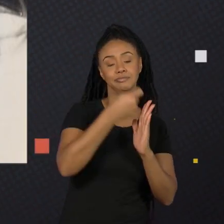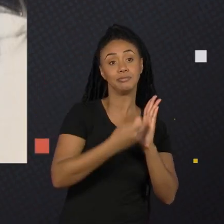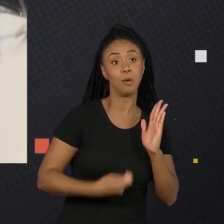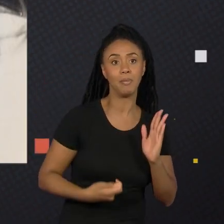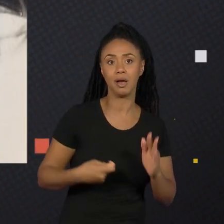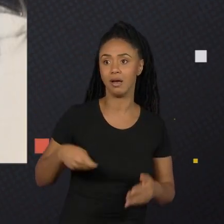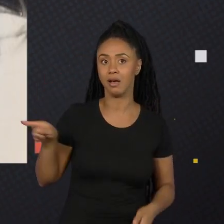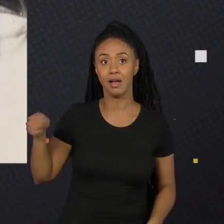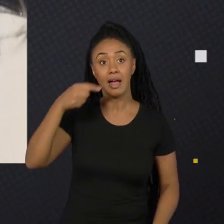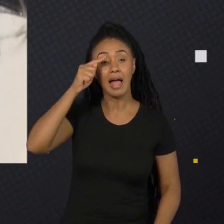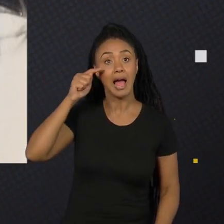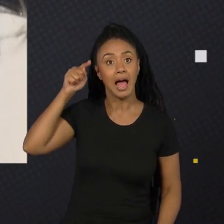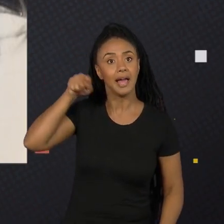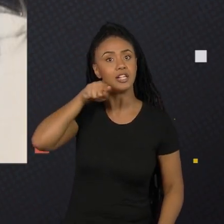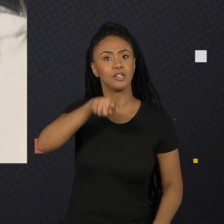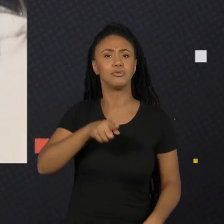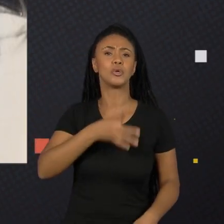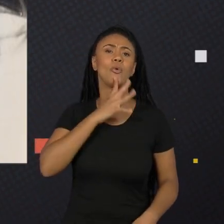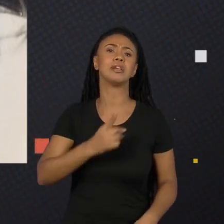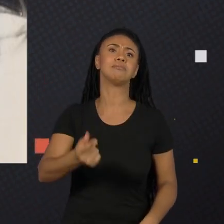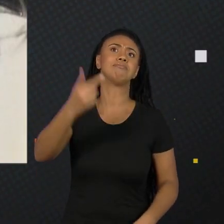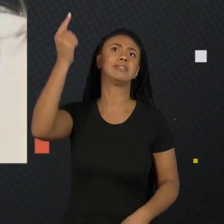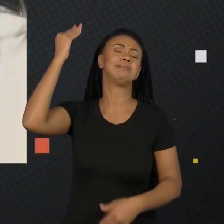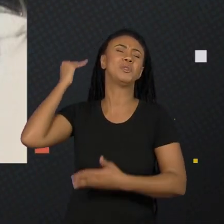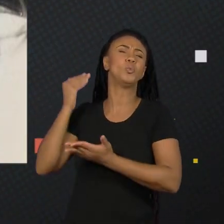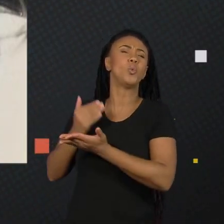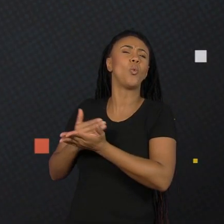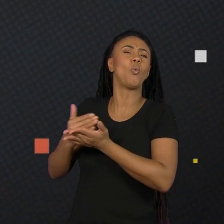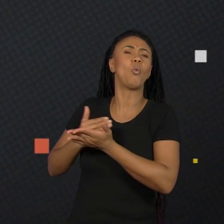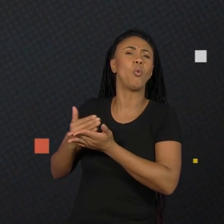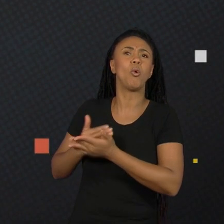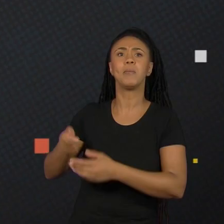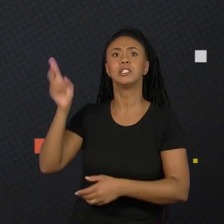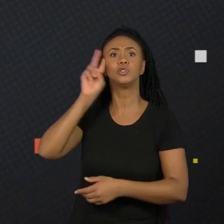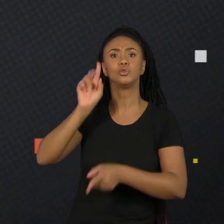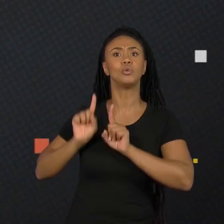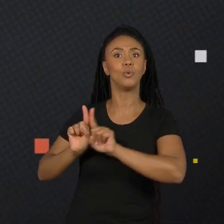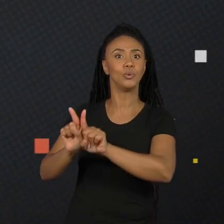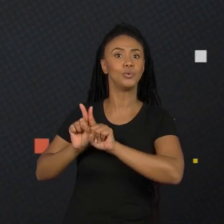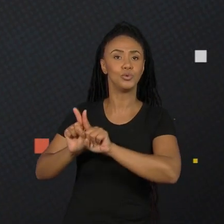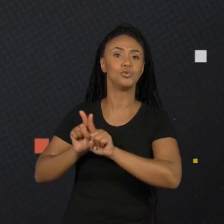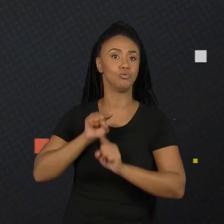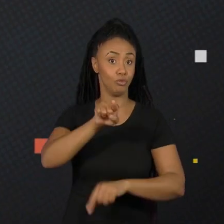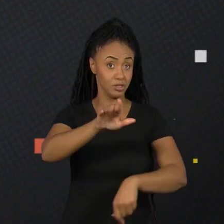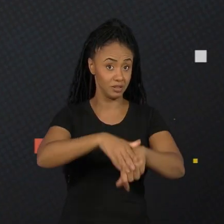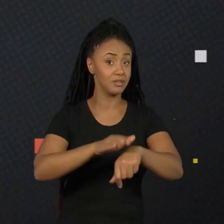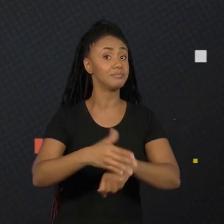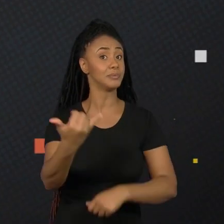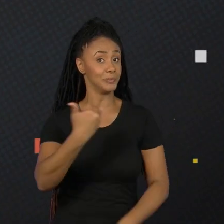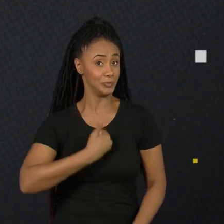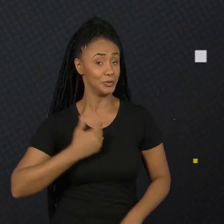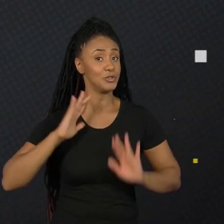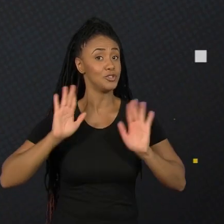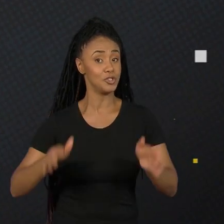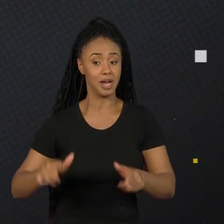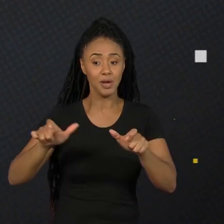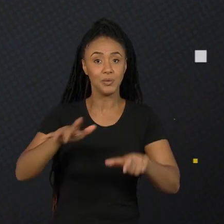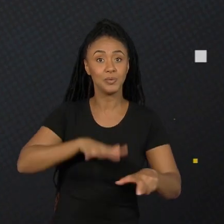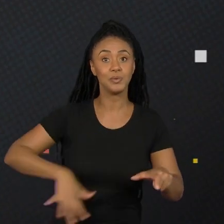Rita desde o começo profissional dela. Tem muitas histórias que você já me contou, algumas a respeito do